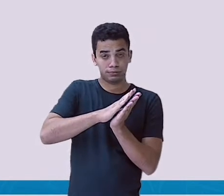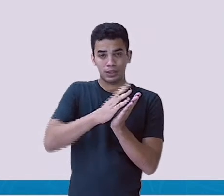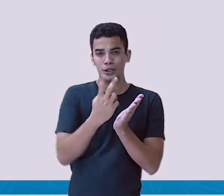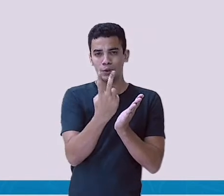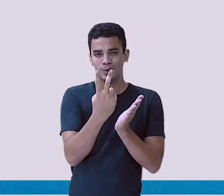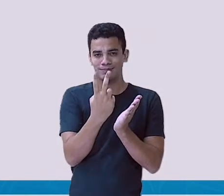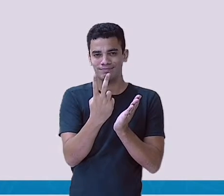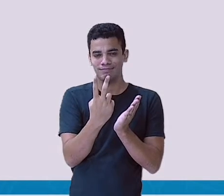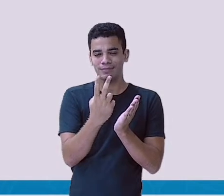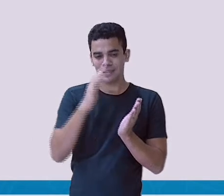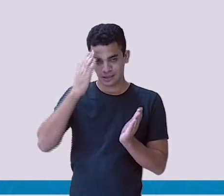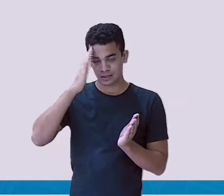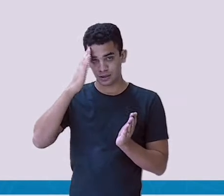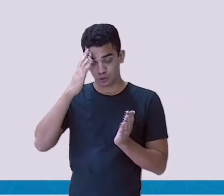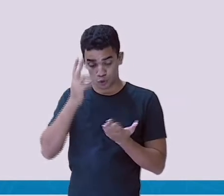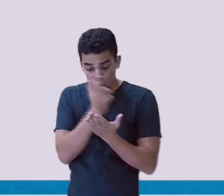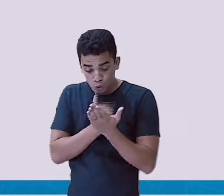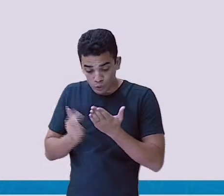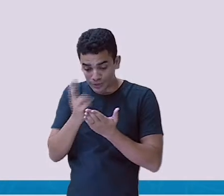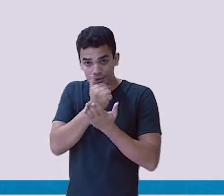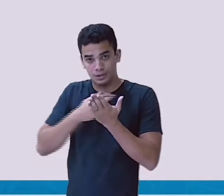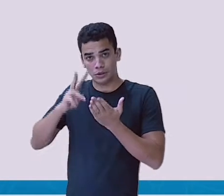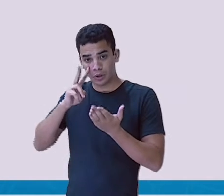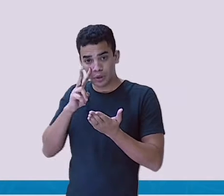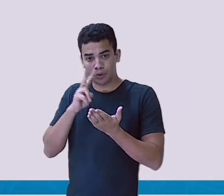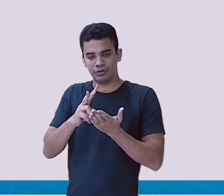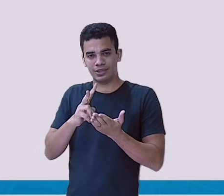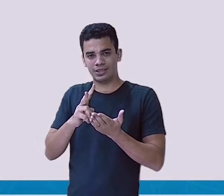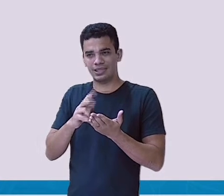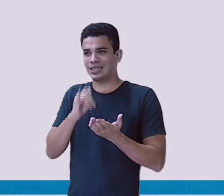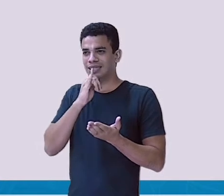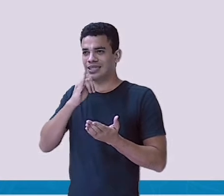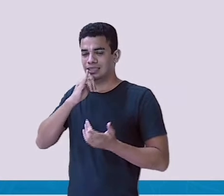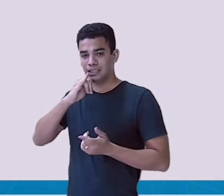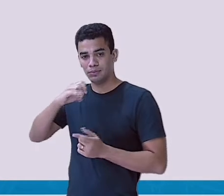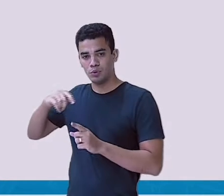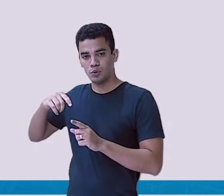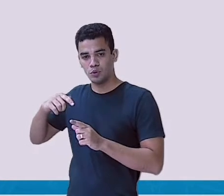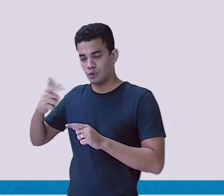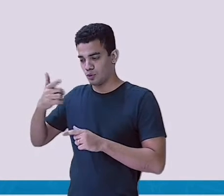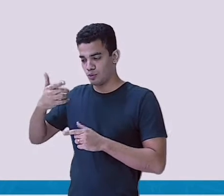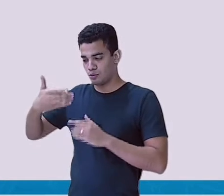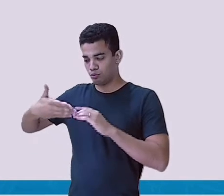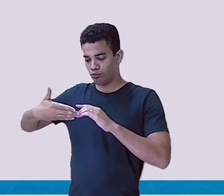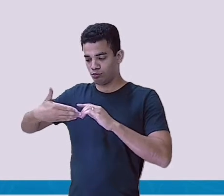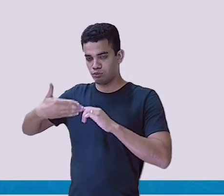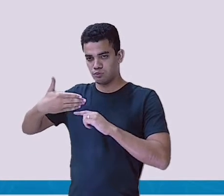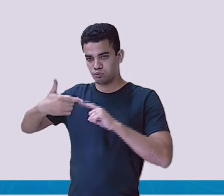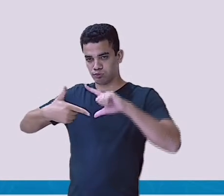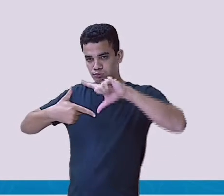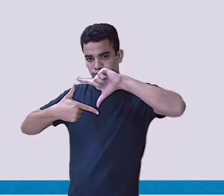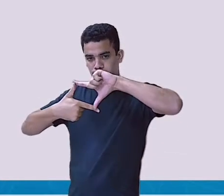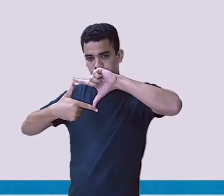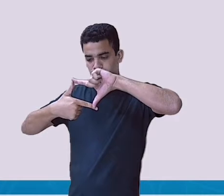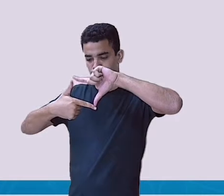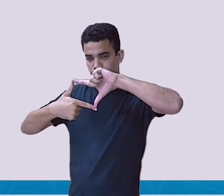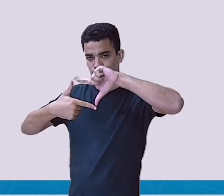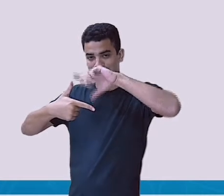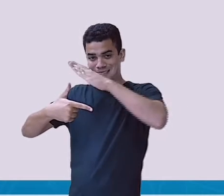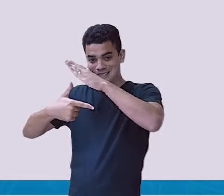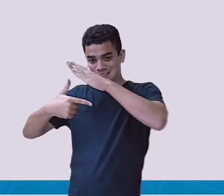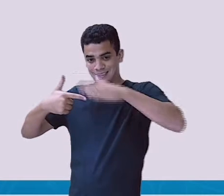No desenho me mostra isso, esse risquinho aqui, ó, significa que é congruente. Eu posso até diferenciar assim, ó.